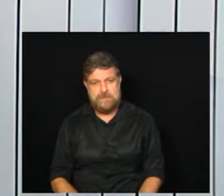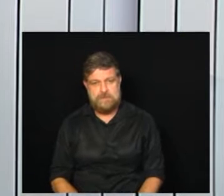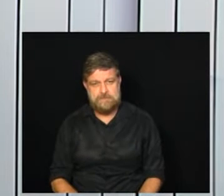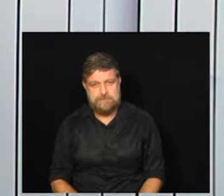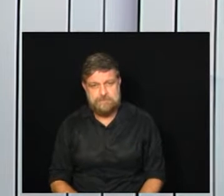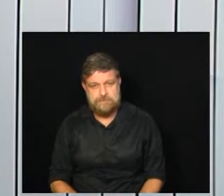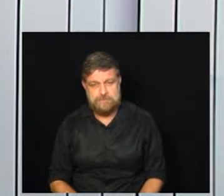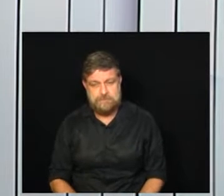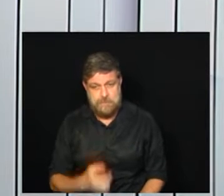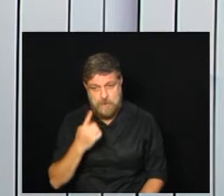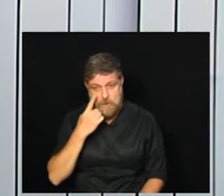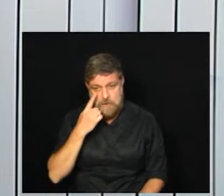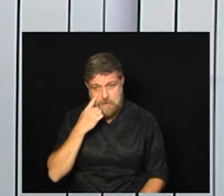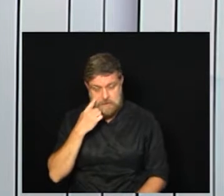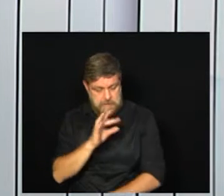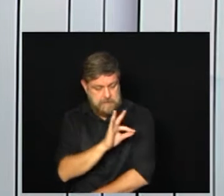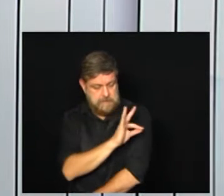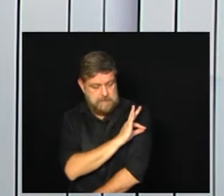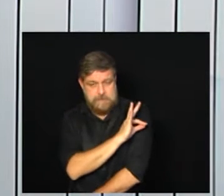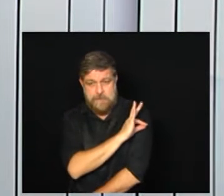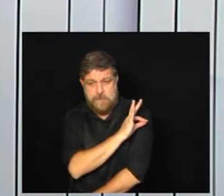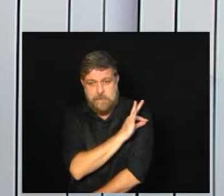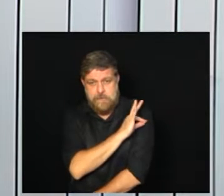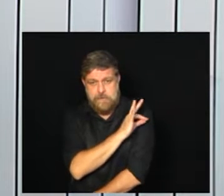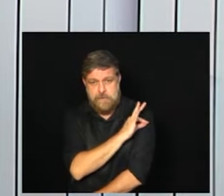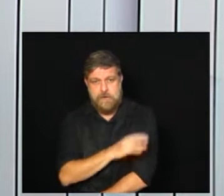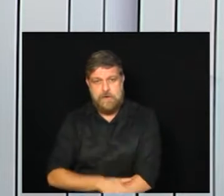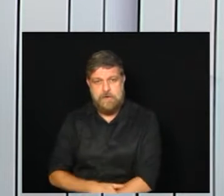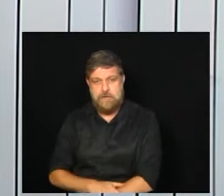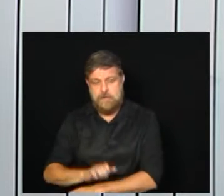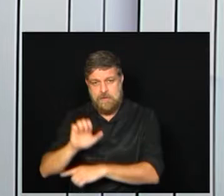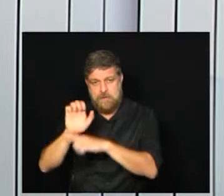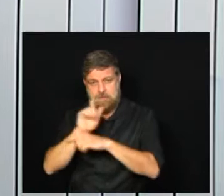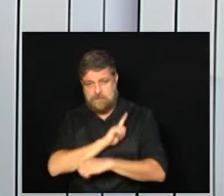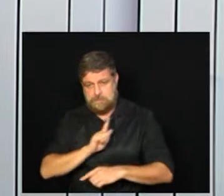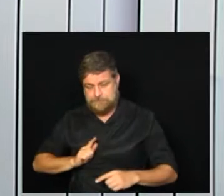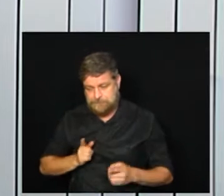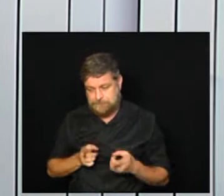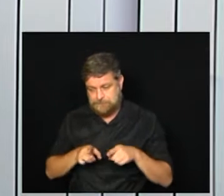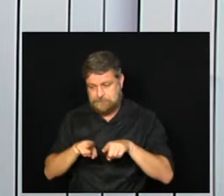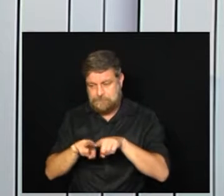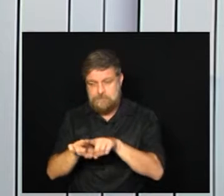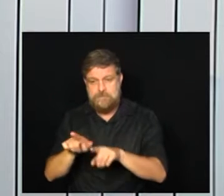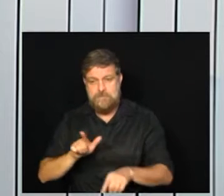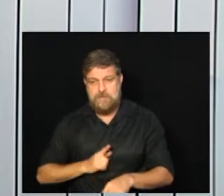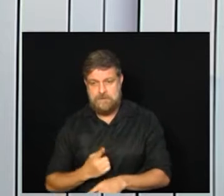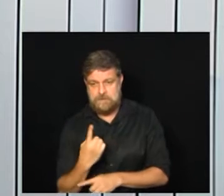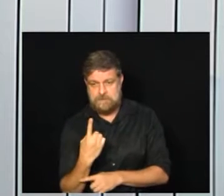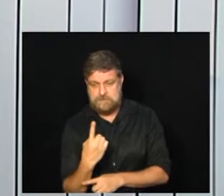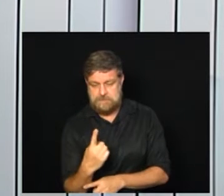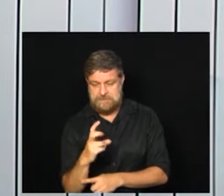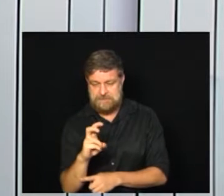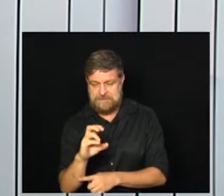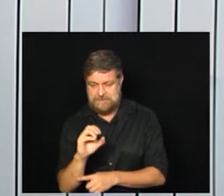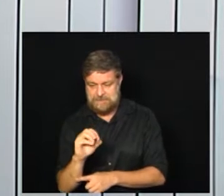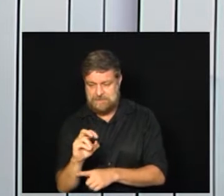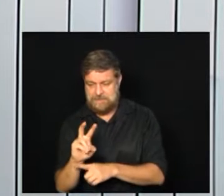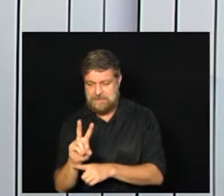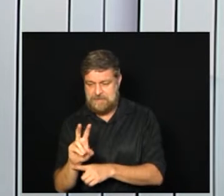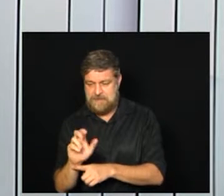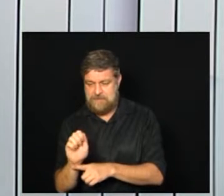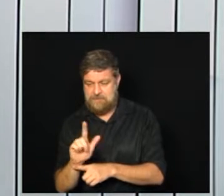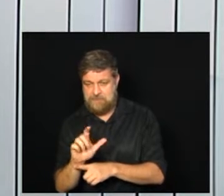E olha só, a Prefeitura, em parceria com o Estado, estão com 150 vagas para os cursos